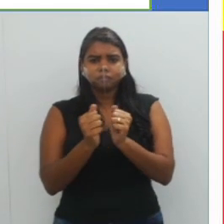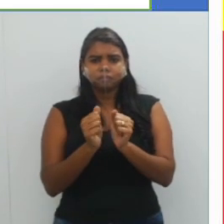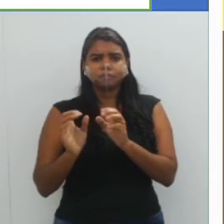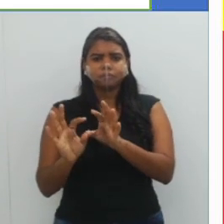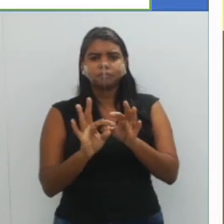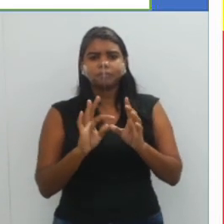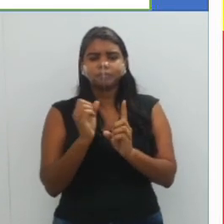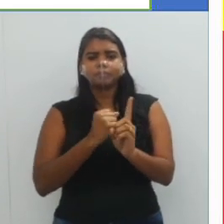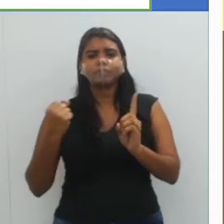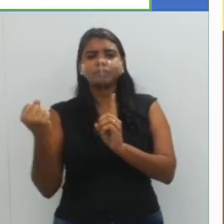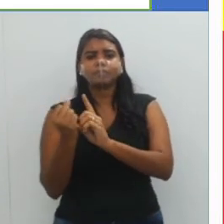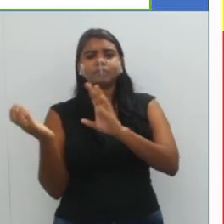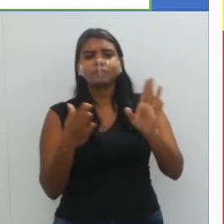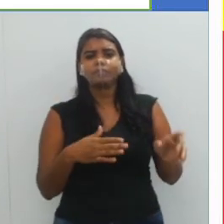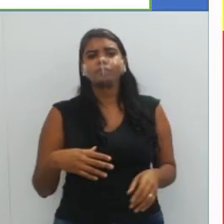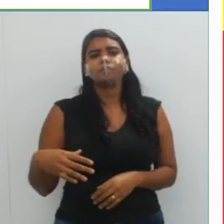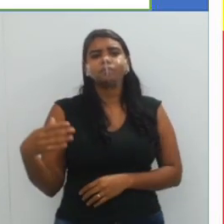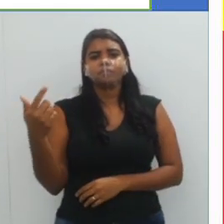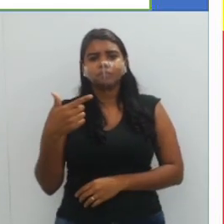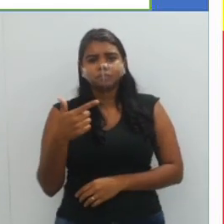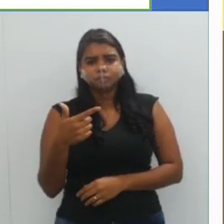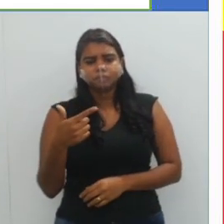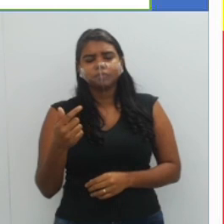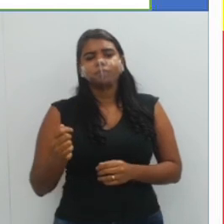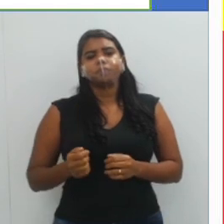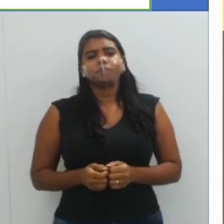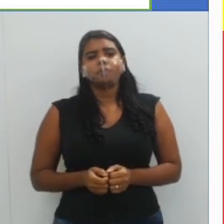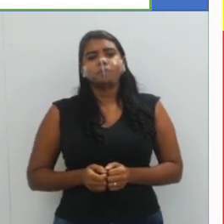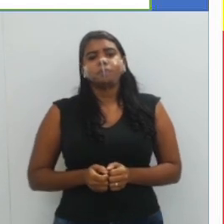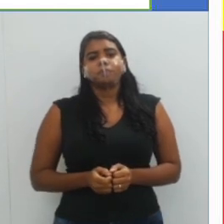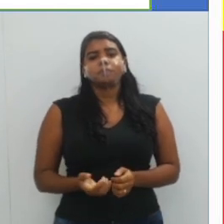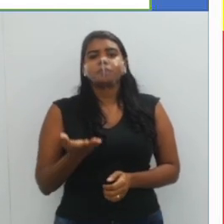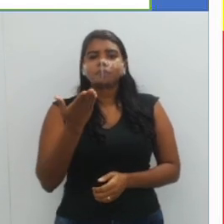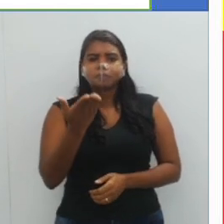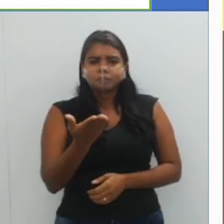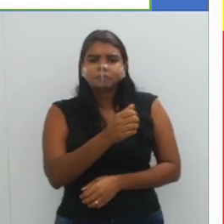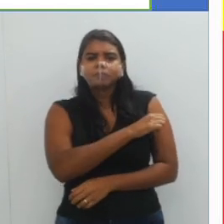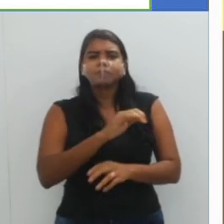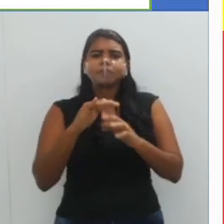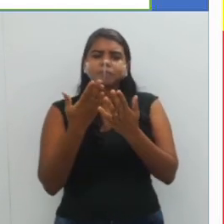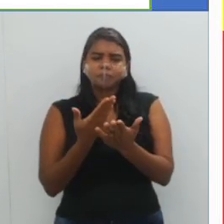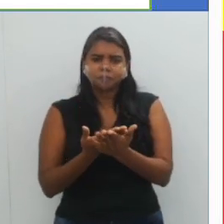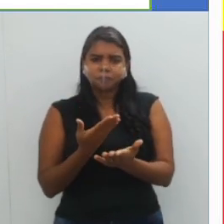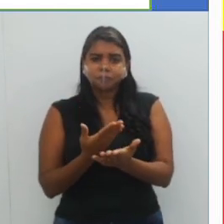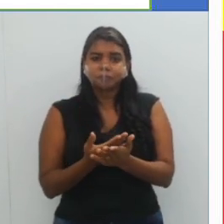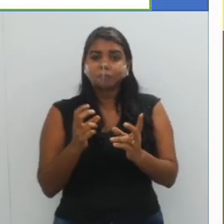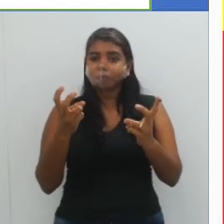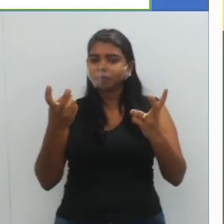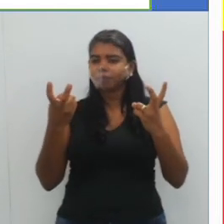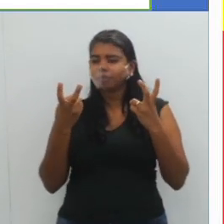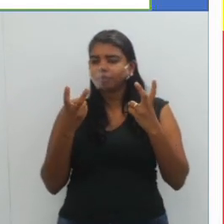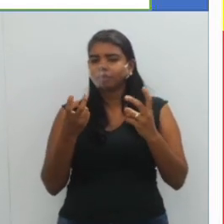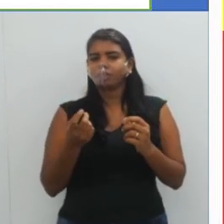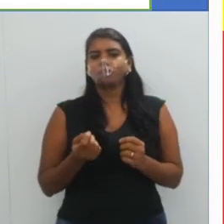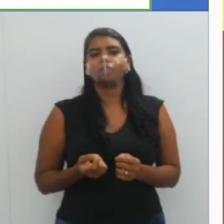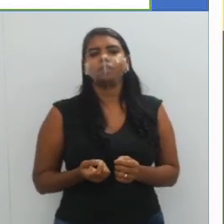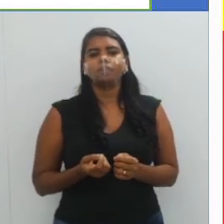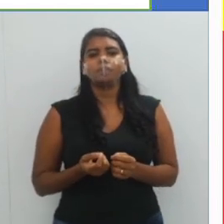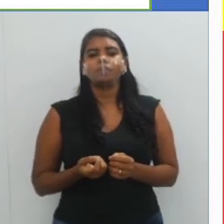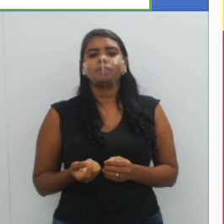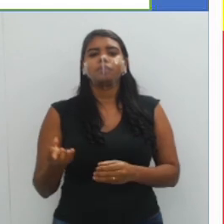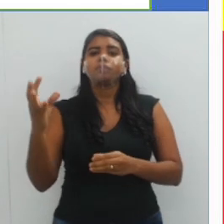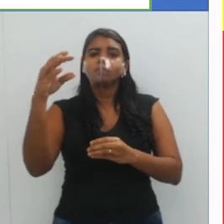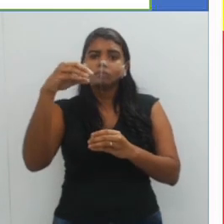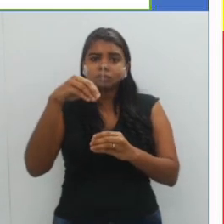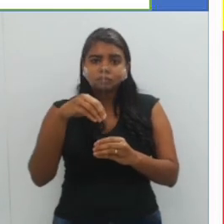sociedade. O segundo objetivo é, assim sendo, vocês estudantes devem perceber que estão